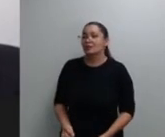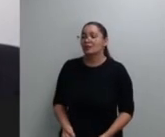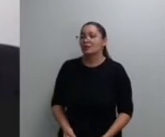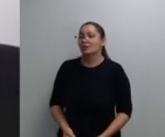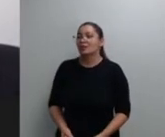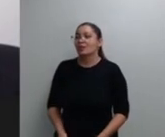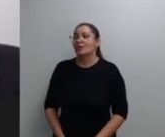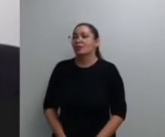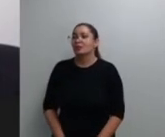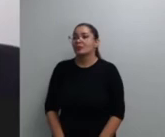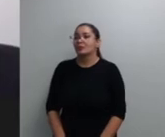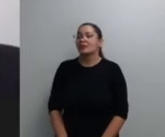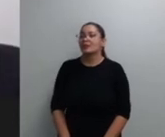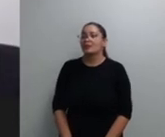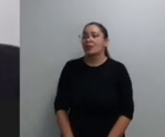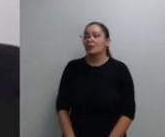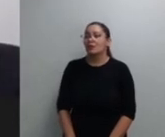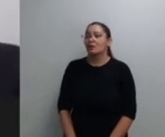presidente